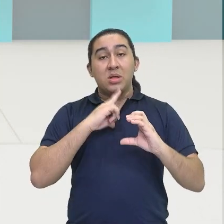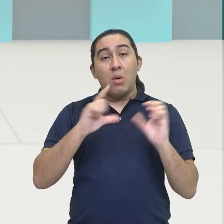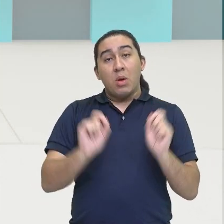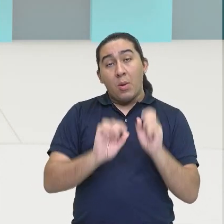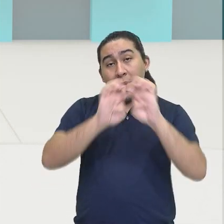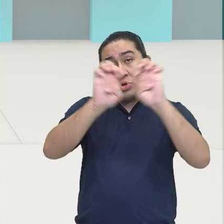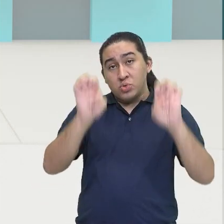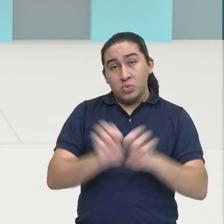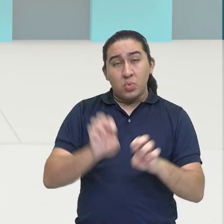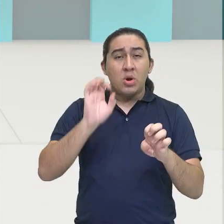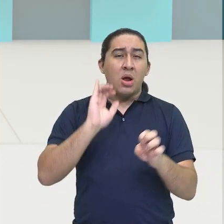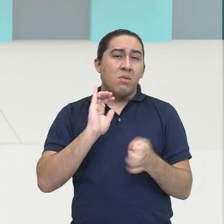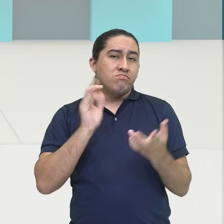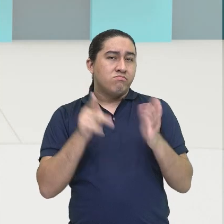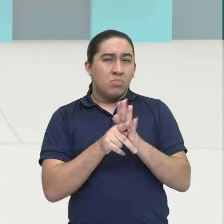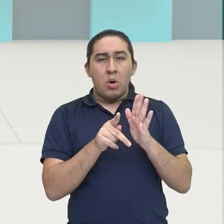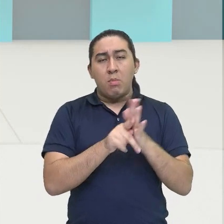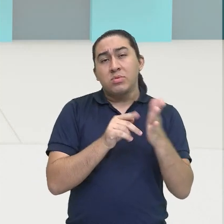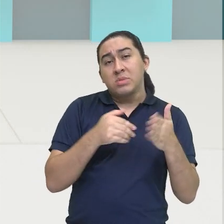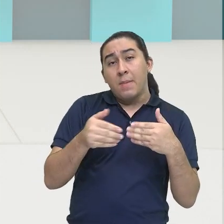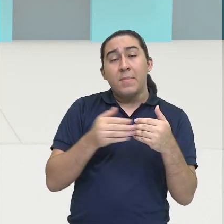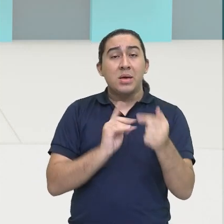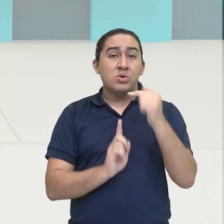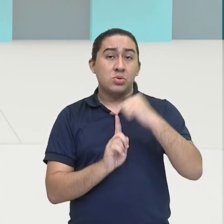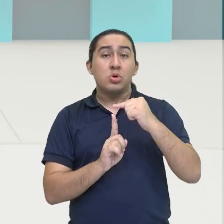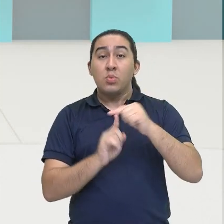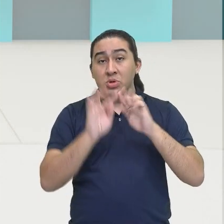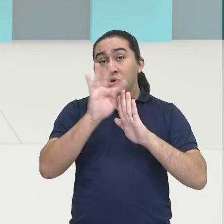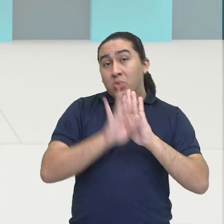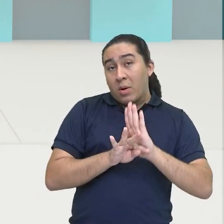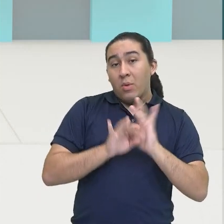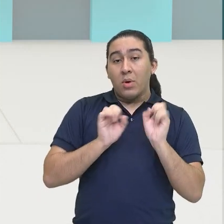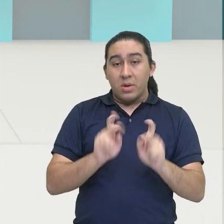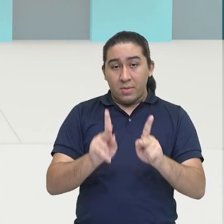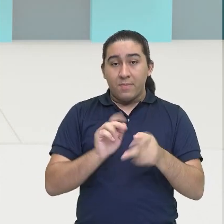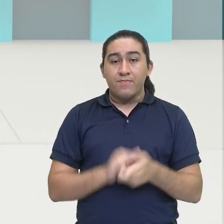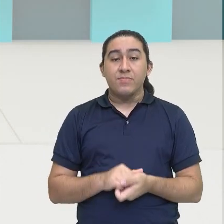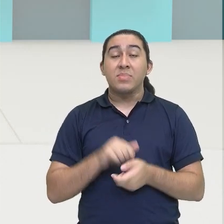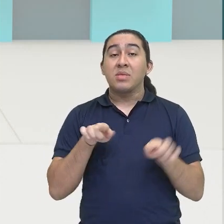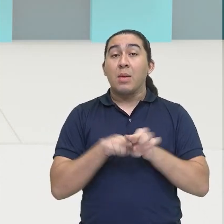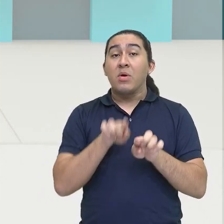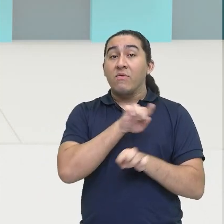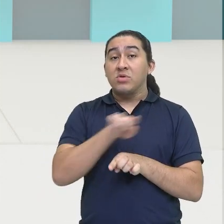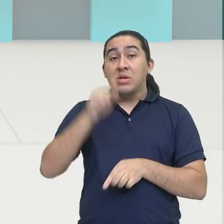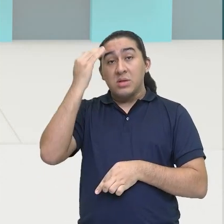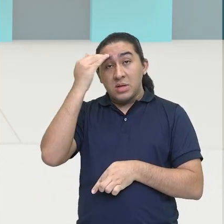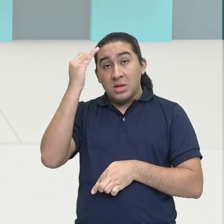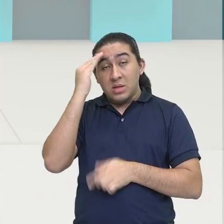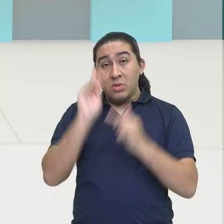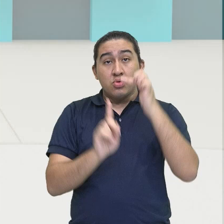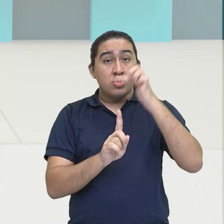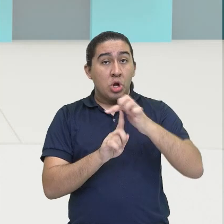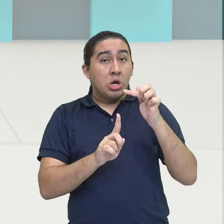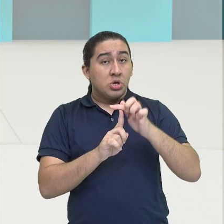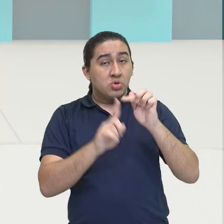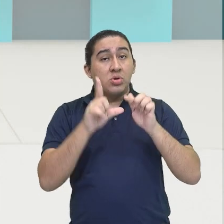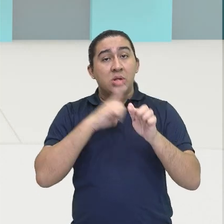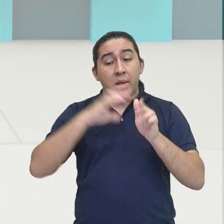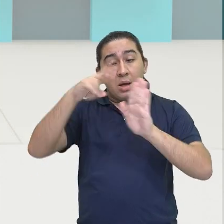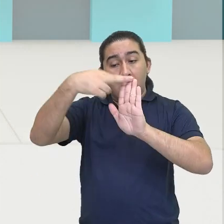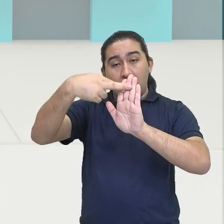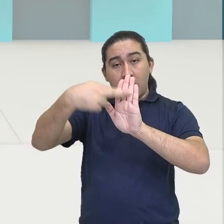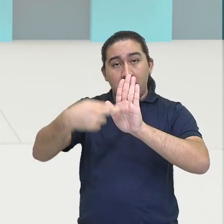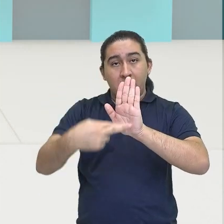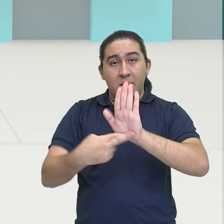forma ou na dissertação ou na narração e assim por diante. Vocês viram o conceito de textos normativos,